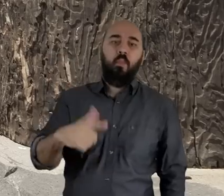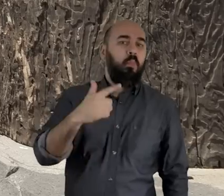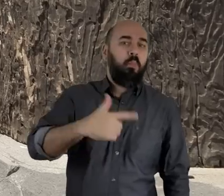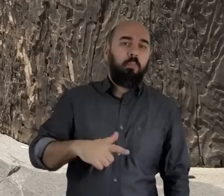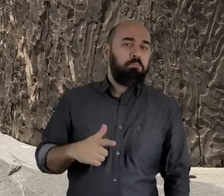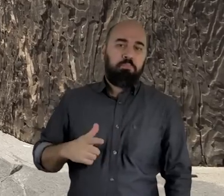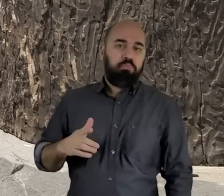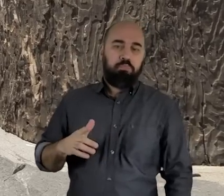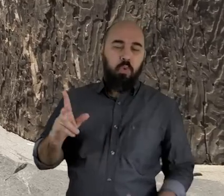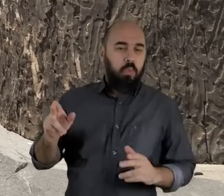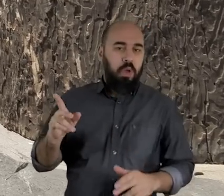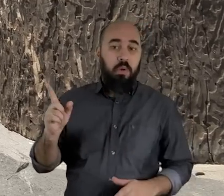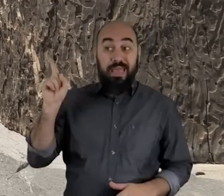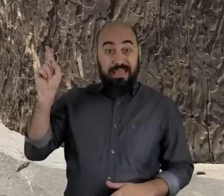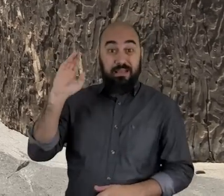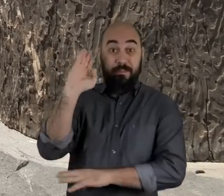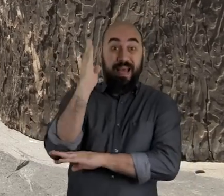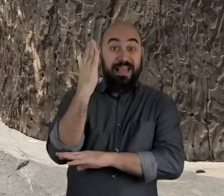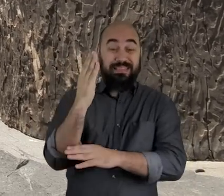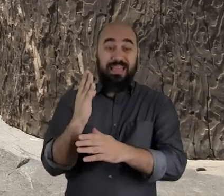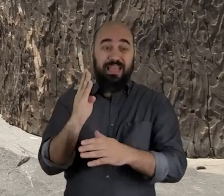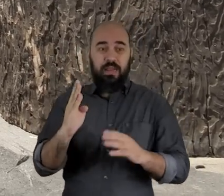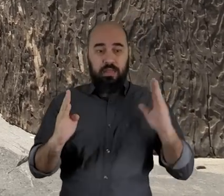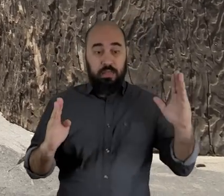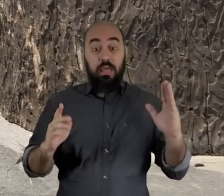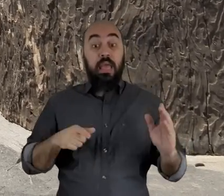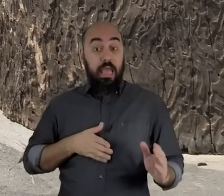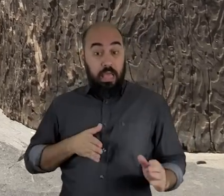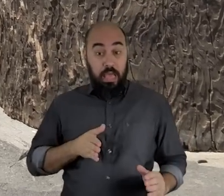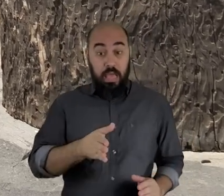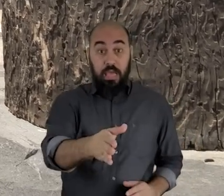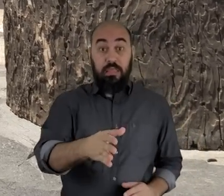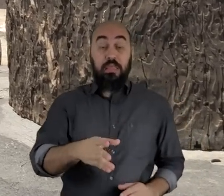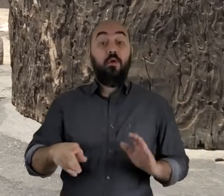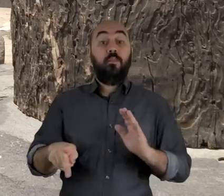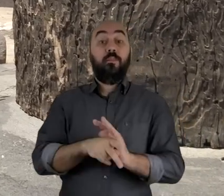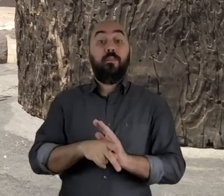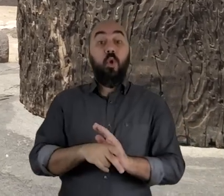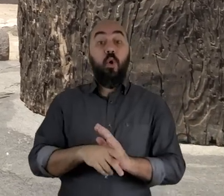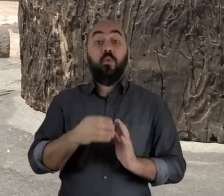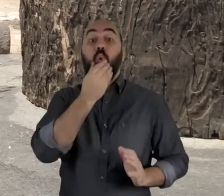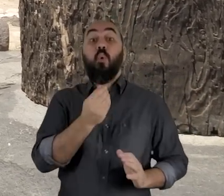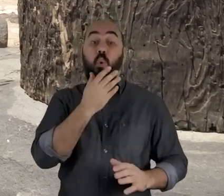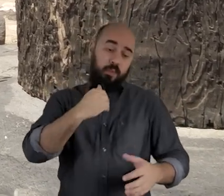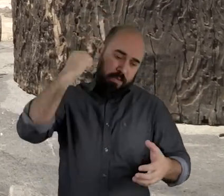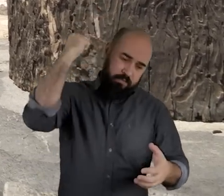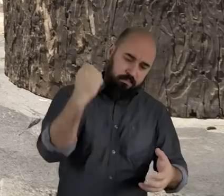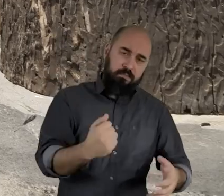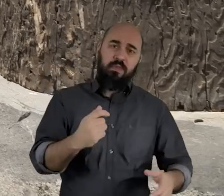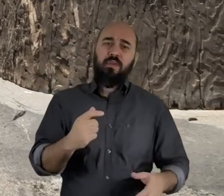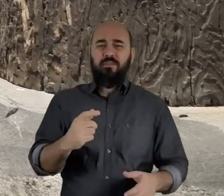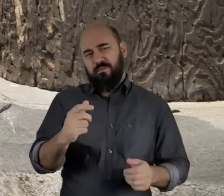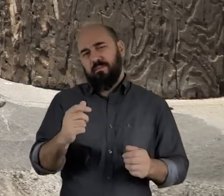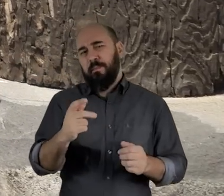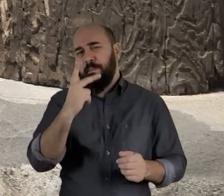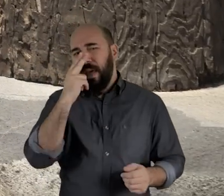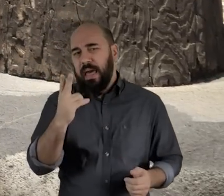com pilares de madeira. E essa é a entrada do sacerdote cerimonial. Então, também,